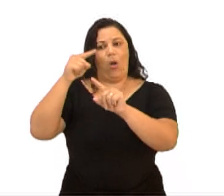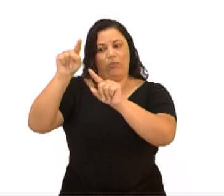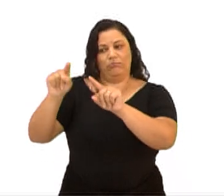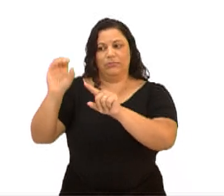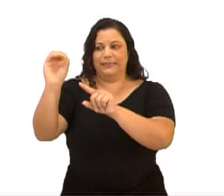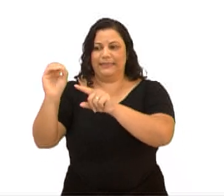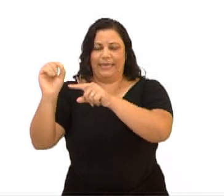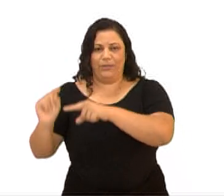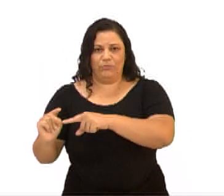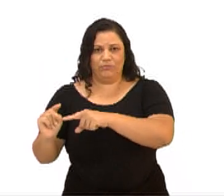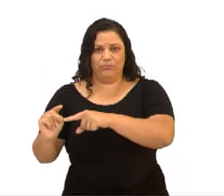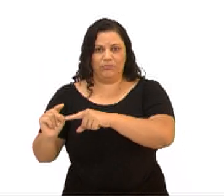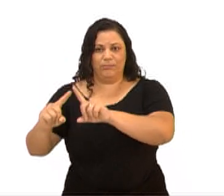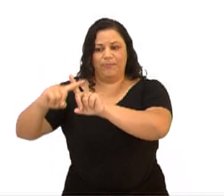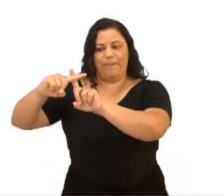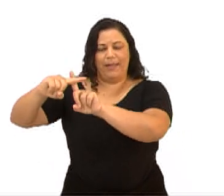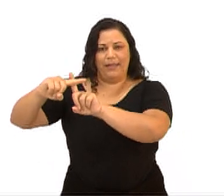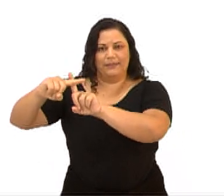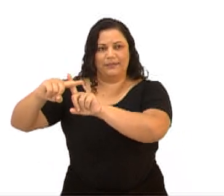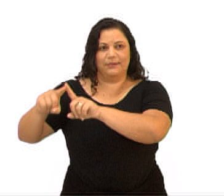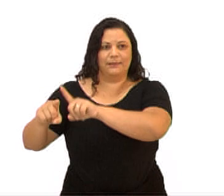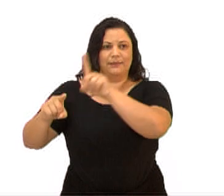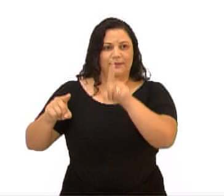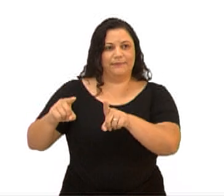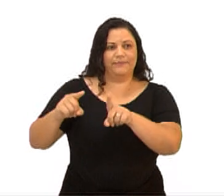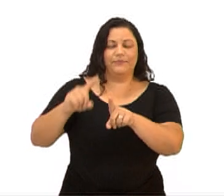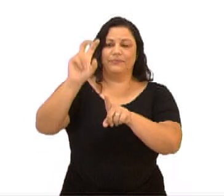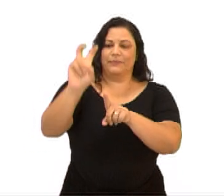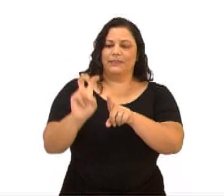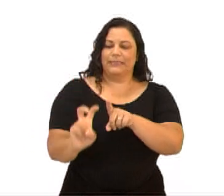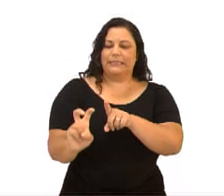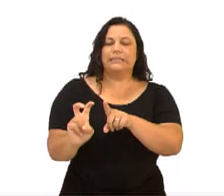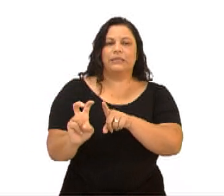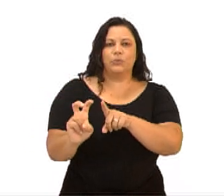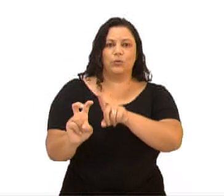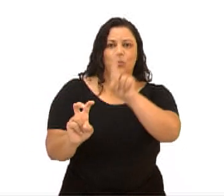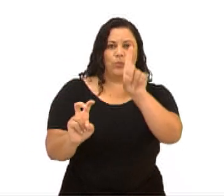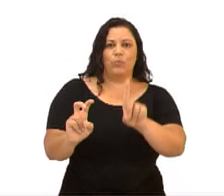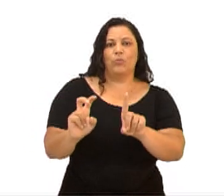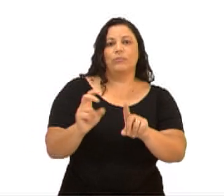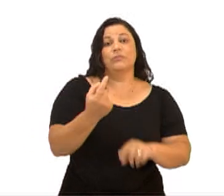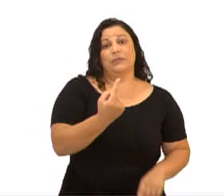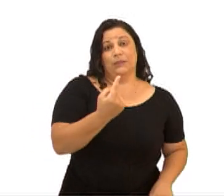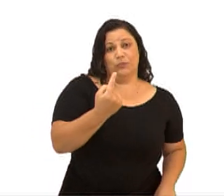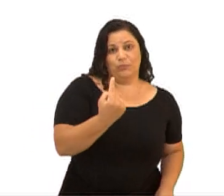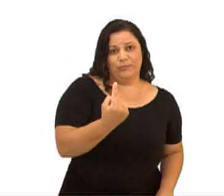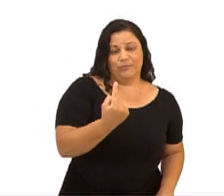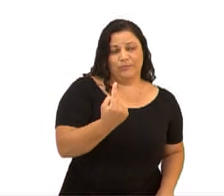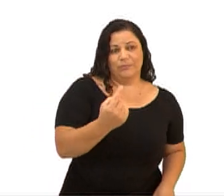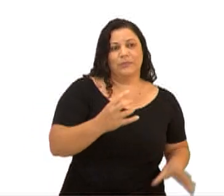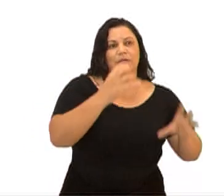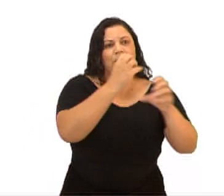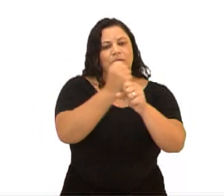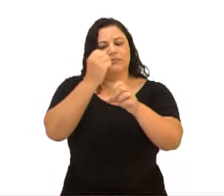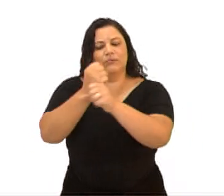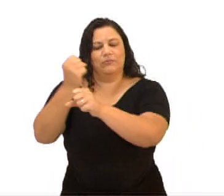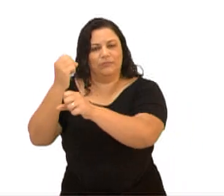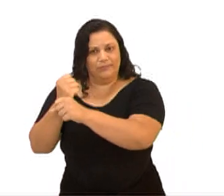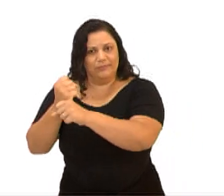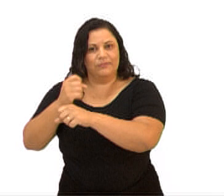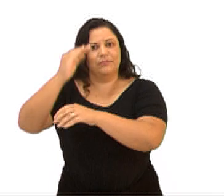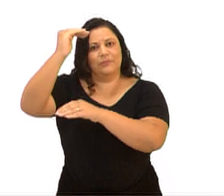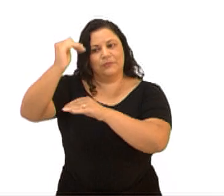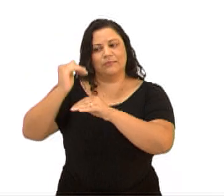vamos para a próxima casa, ó. 1 vezes 5, 5. 1 vezes 1, 1. Somando aqui 0 com